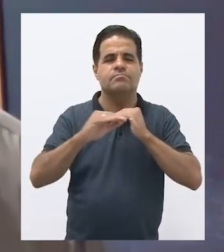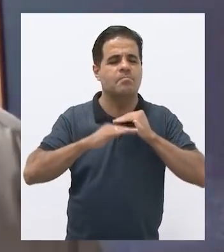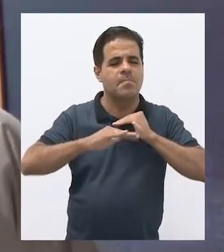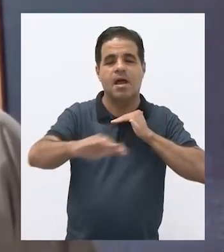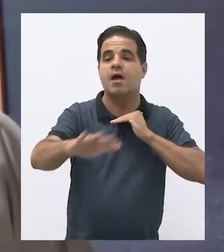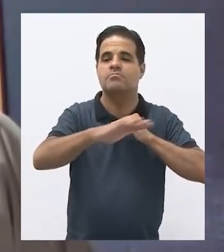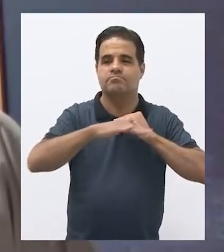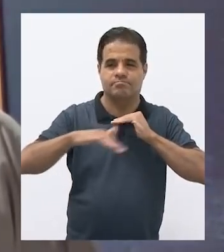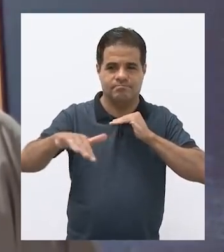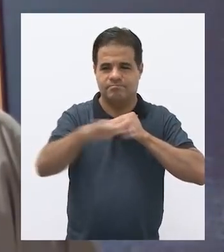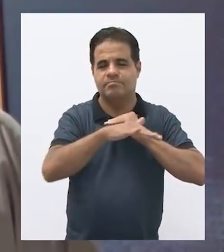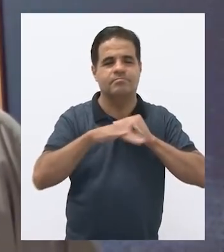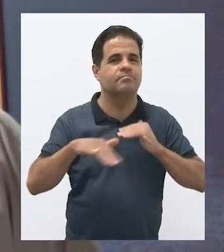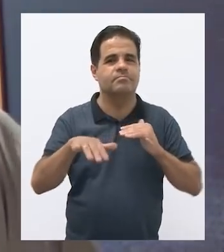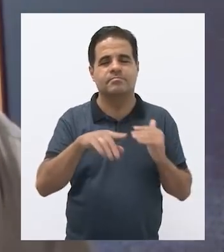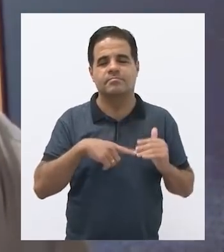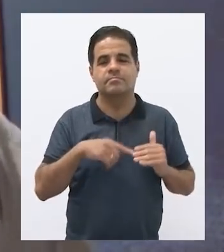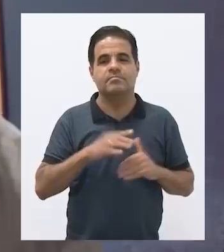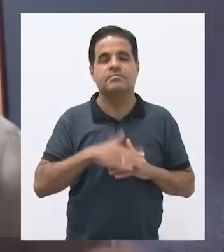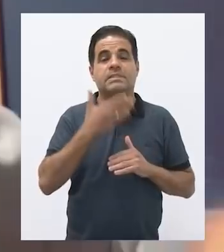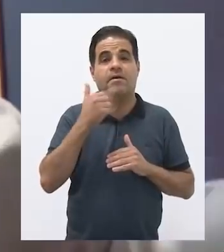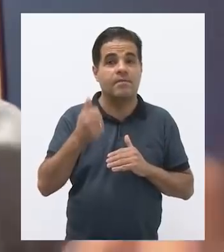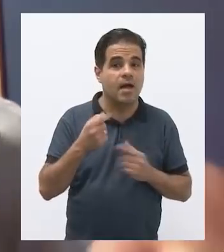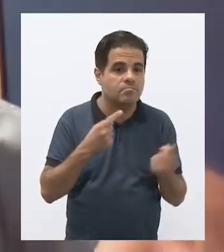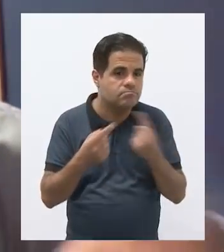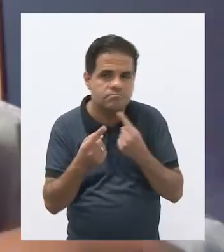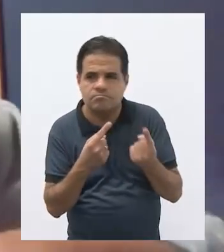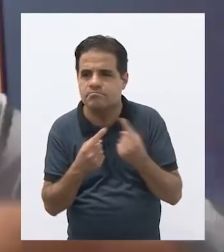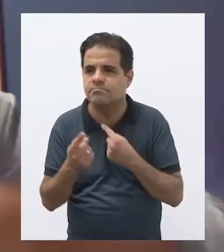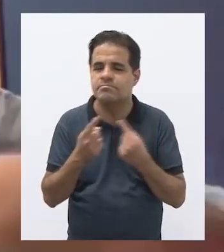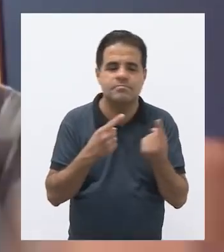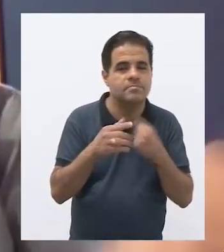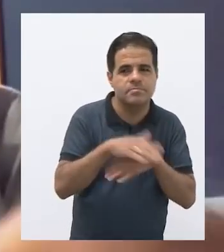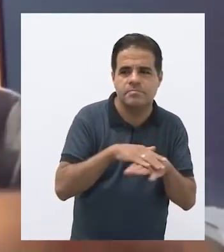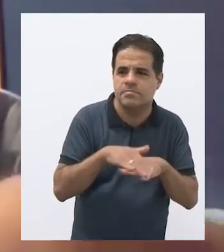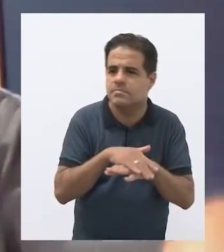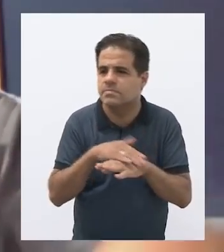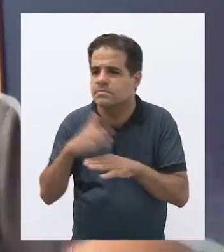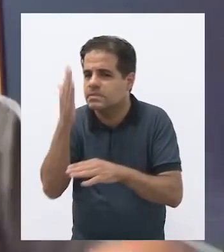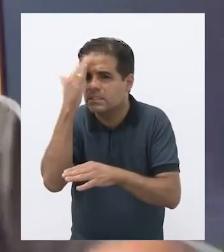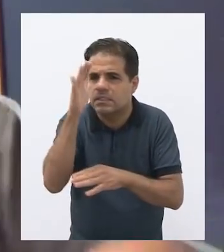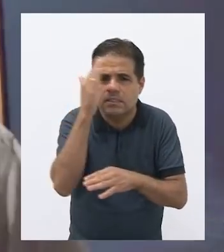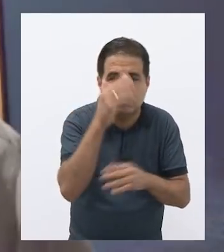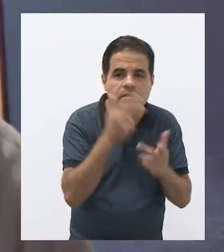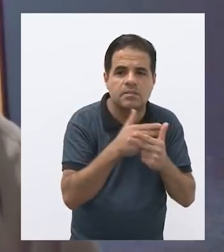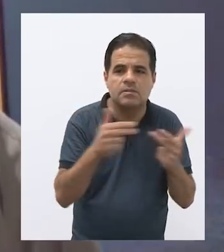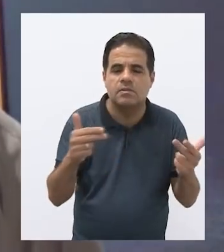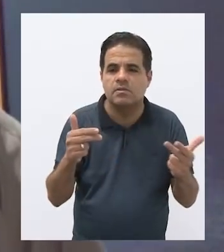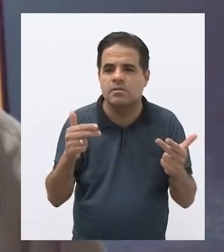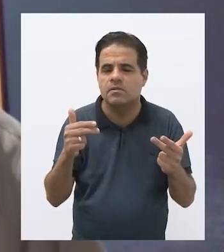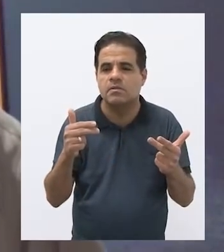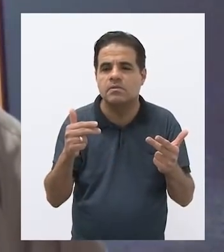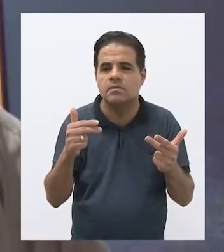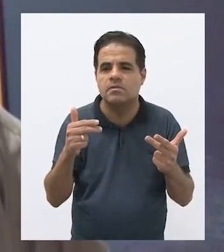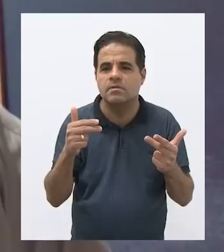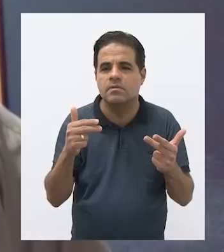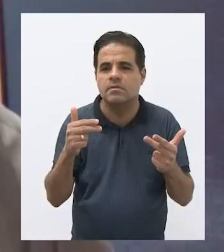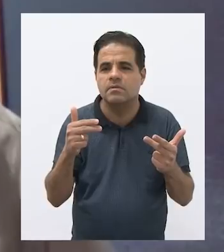físico. Era mais fácil de a gente nortear, de a gente entender como é que as peças... Amiga, a conexão